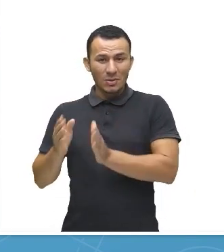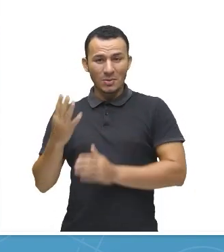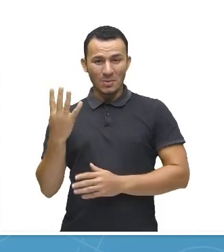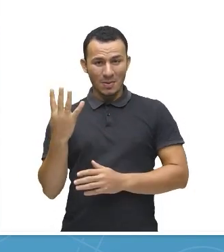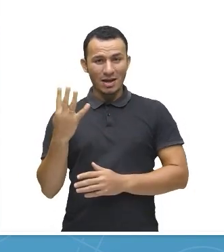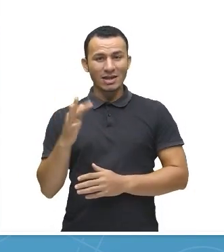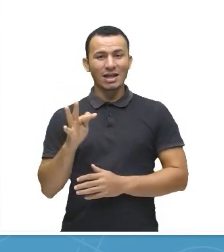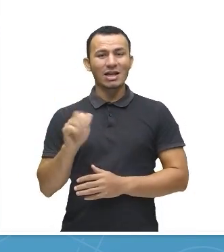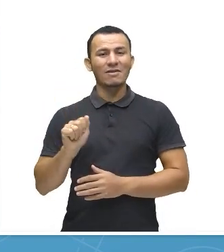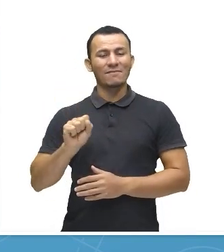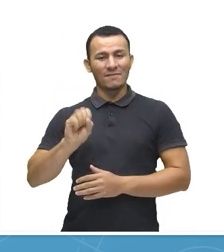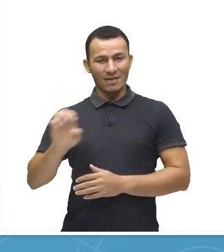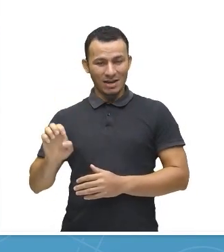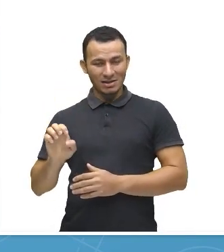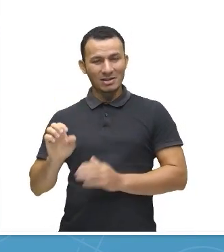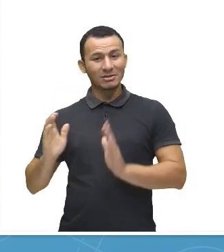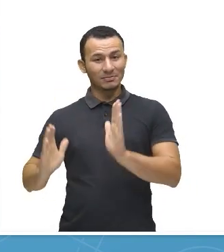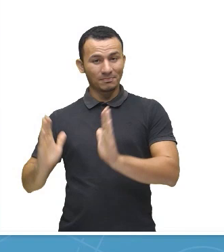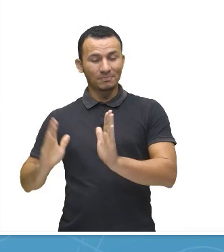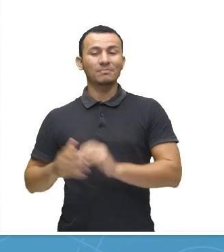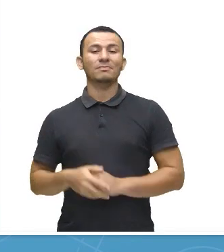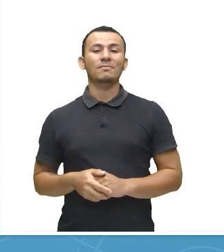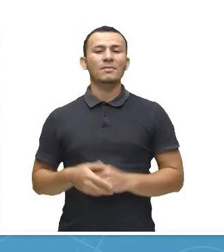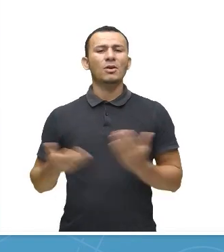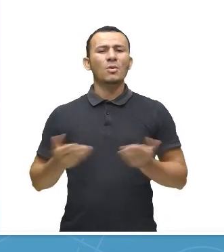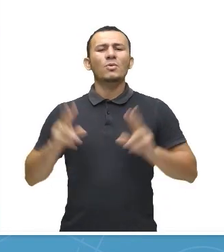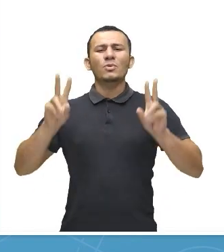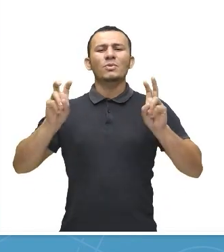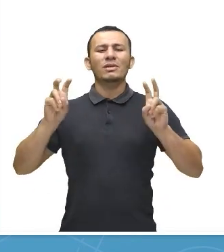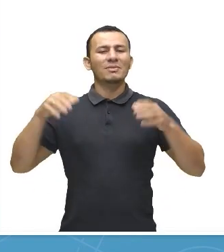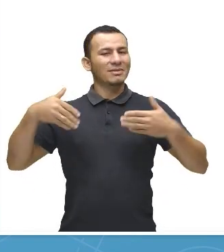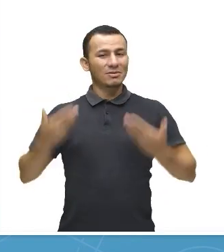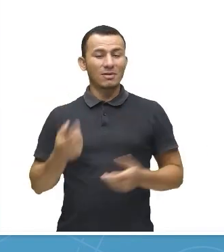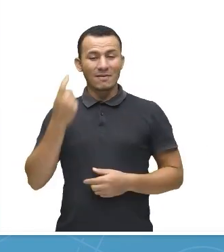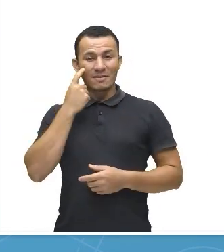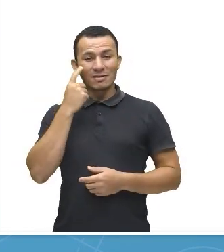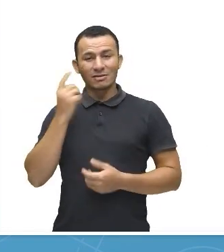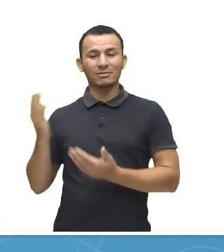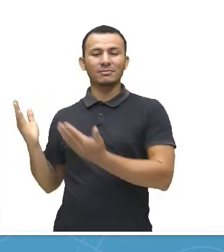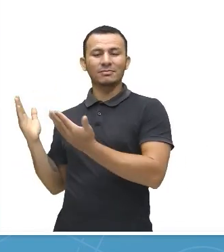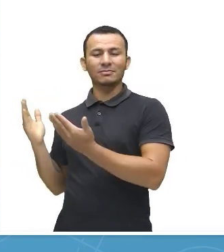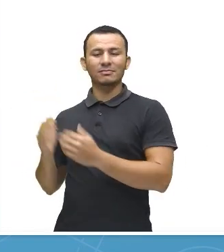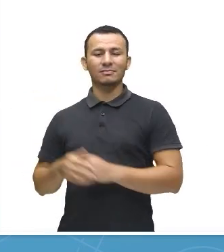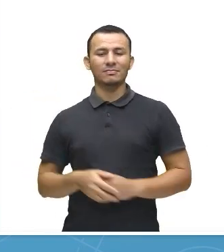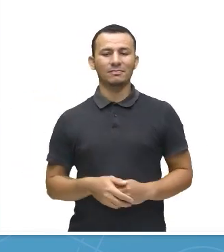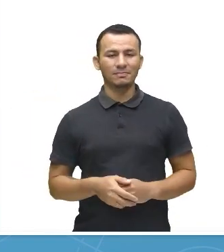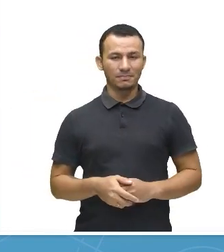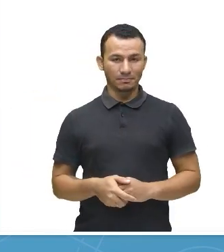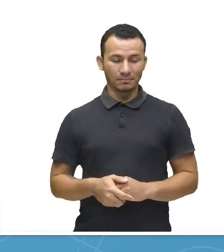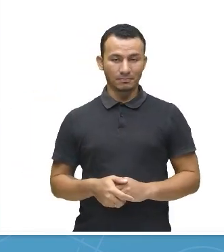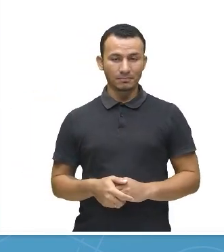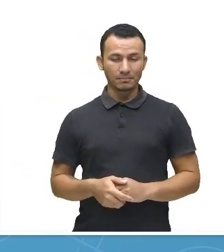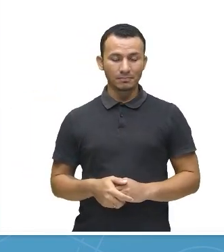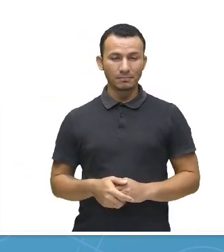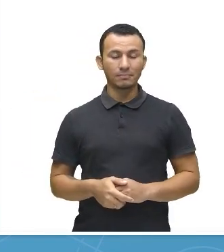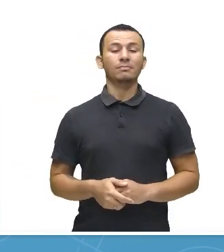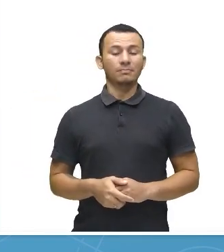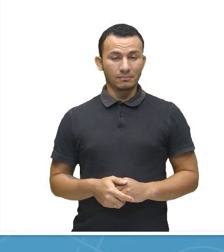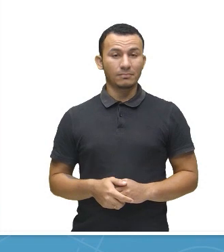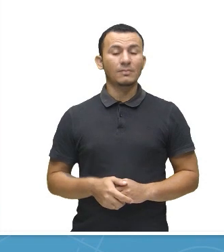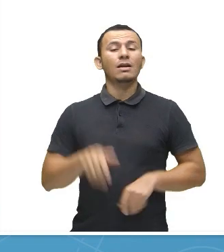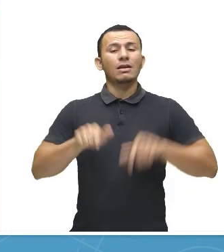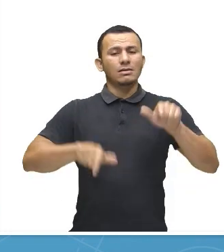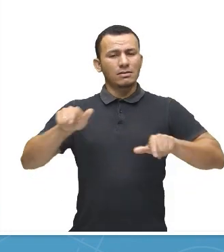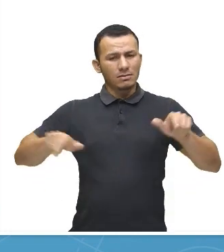aula é para você e hoje o nosso tema vamos lá com a nossa vinheta, o nosso tema hoje são